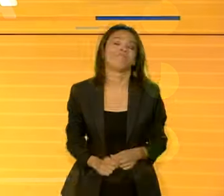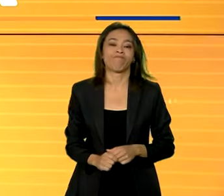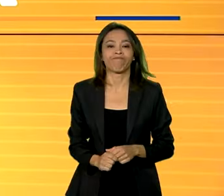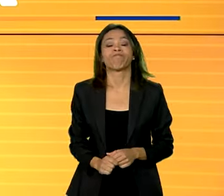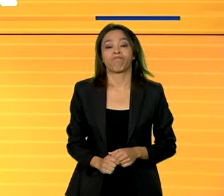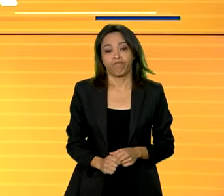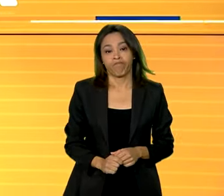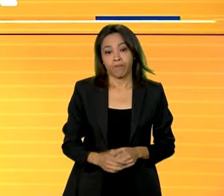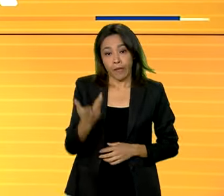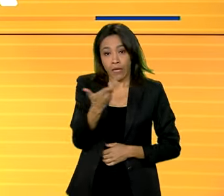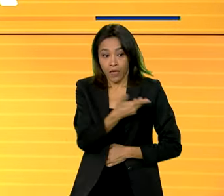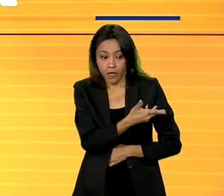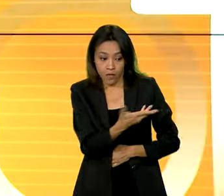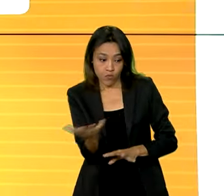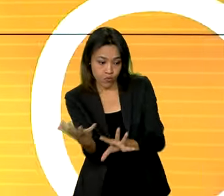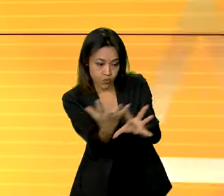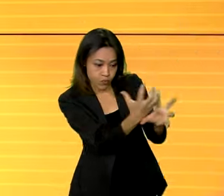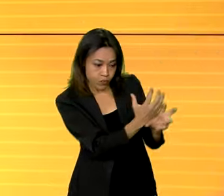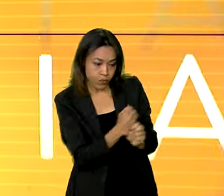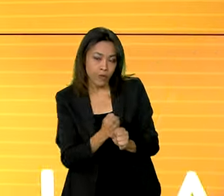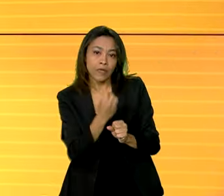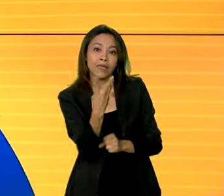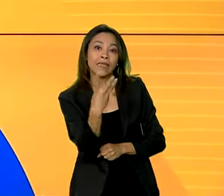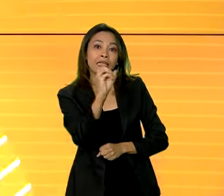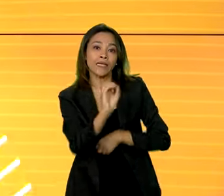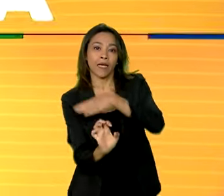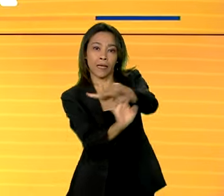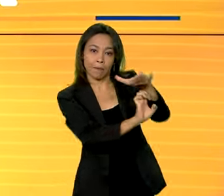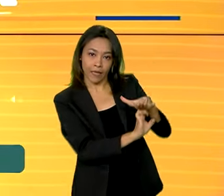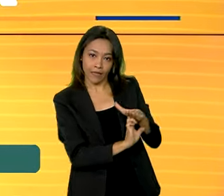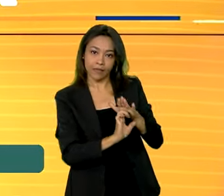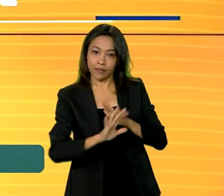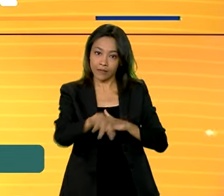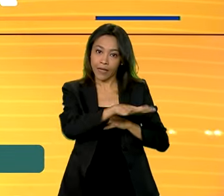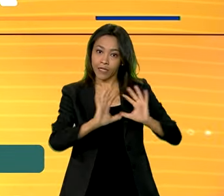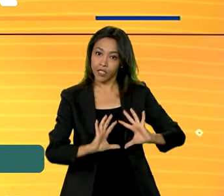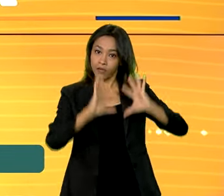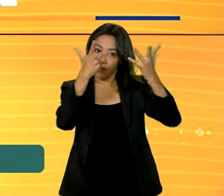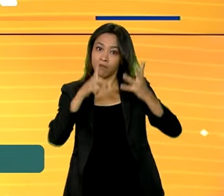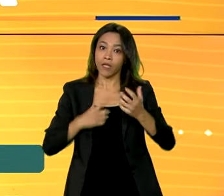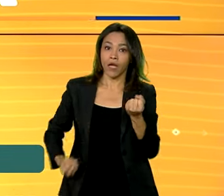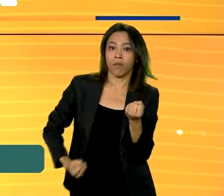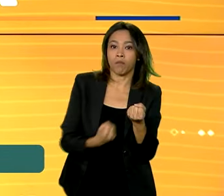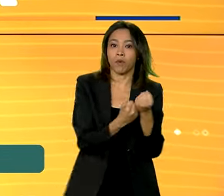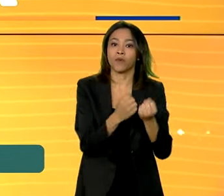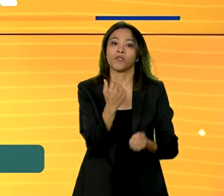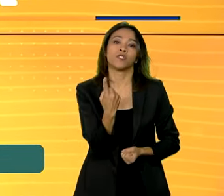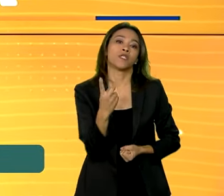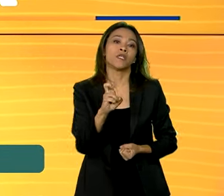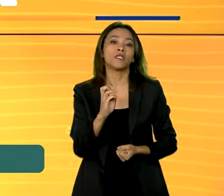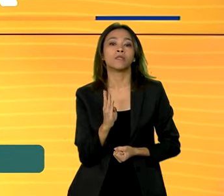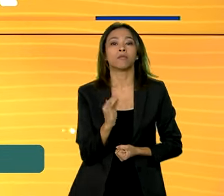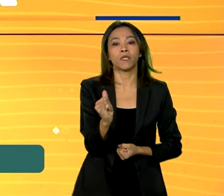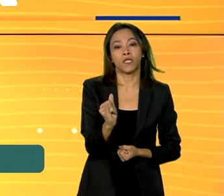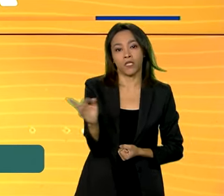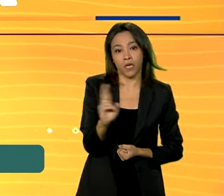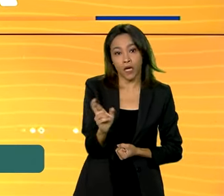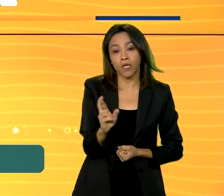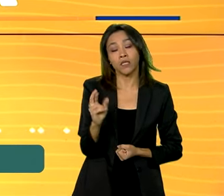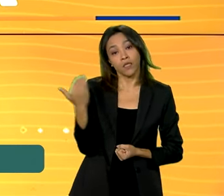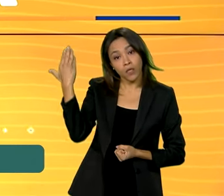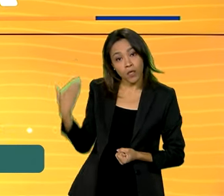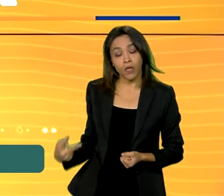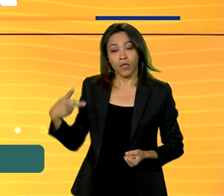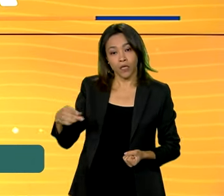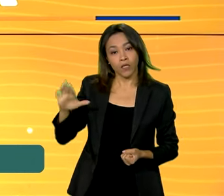E empresas de 30 atividades do setor de eventos vão contar com incentivos de 15 bilhões de reais. O presidente